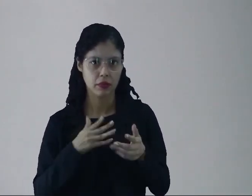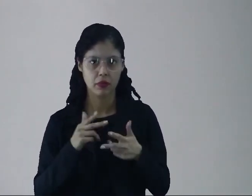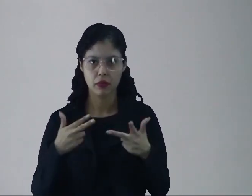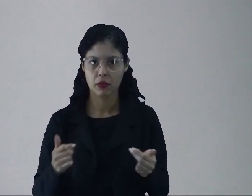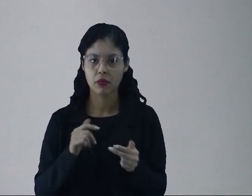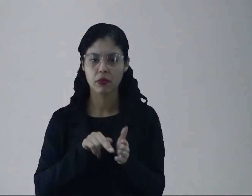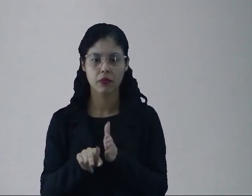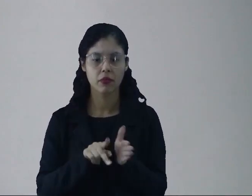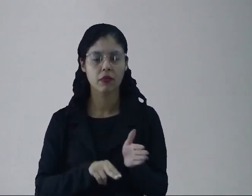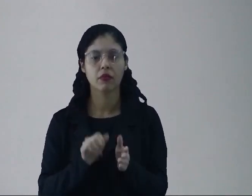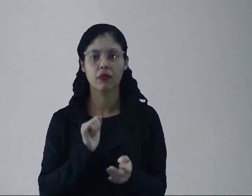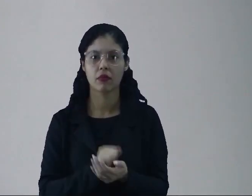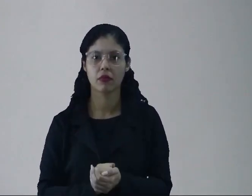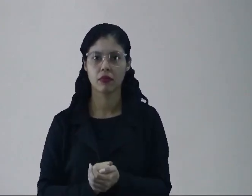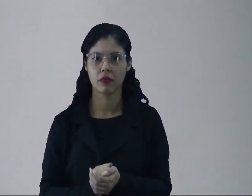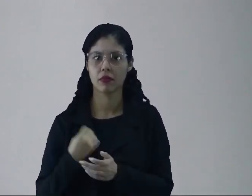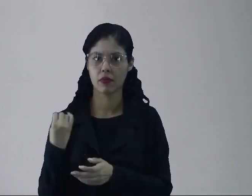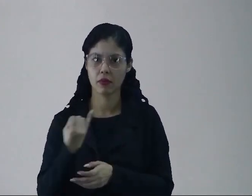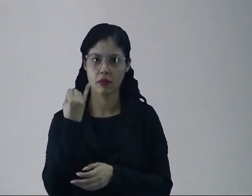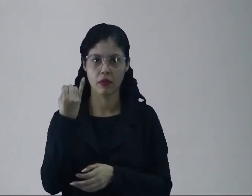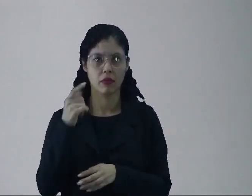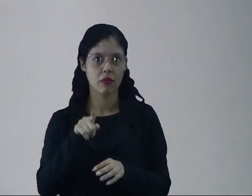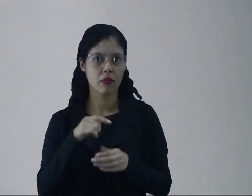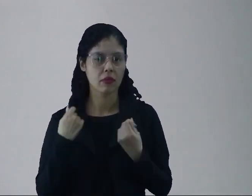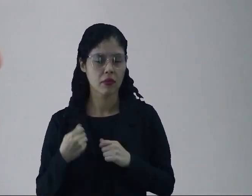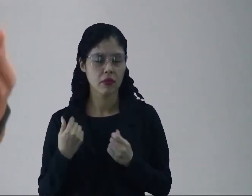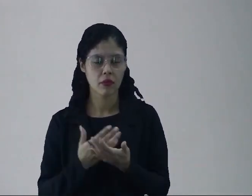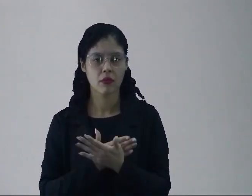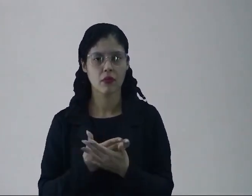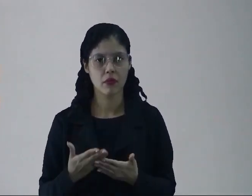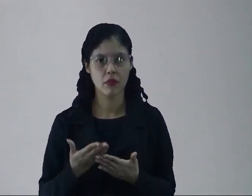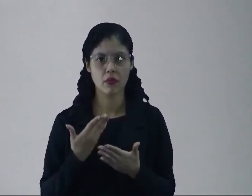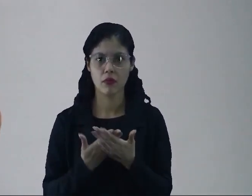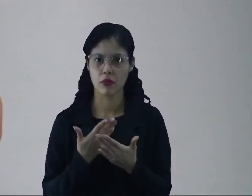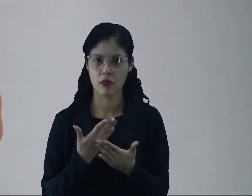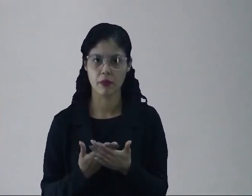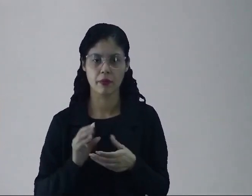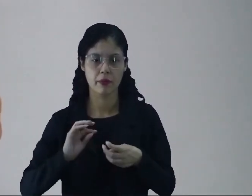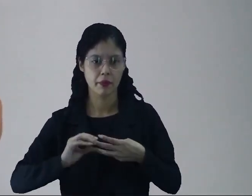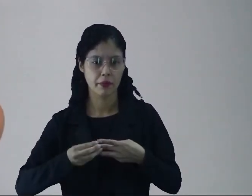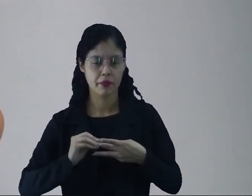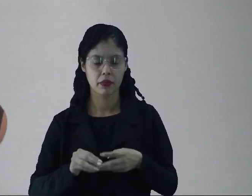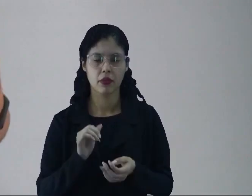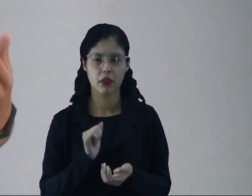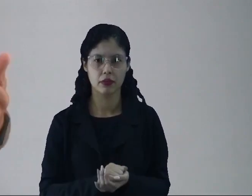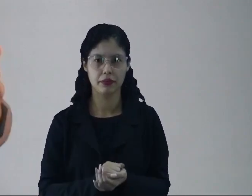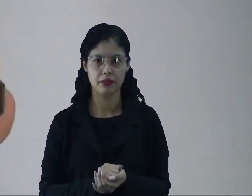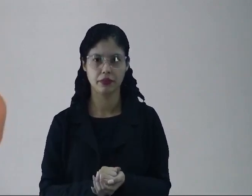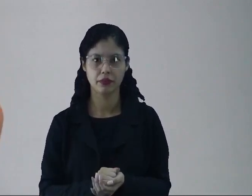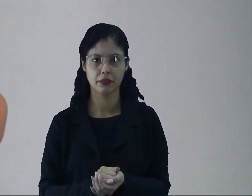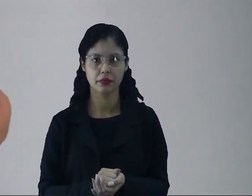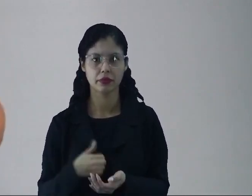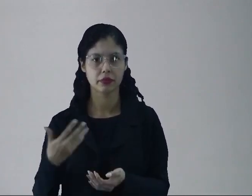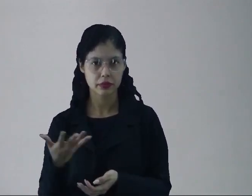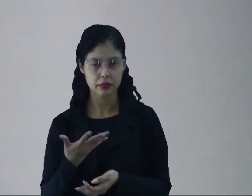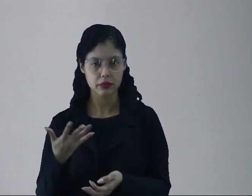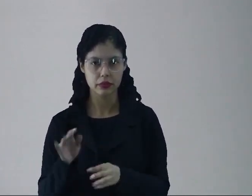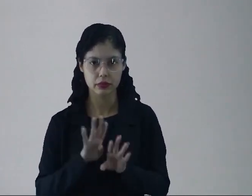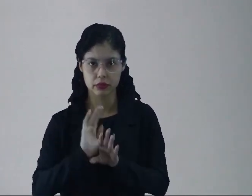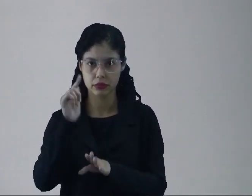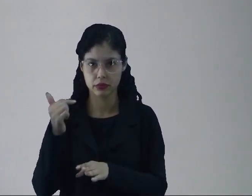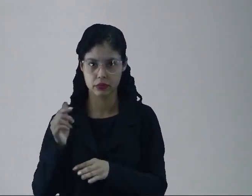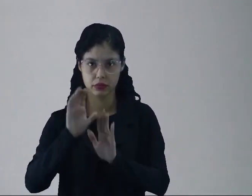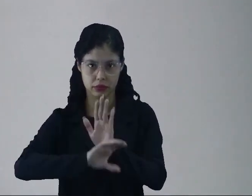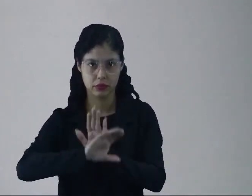coisa da área da biologia, é estritamente necessário que você comece pelo estudo da célula, que ela vai te ajudar e vai te dar base para todos os